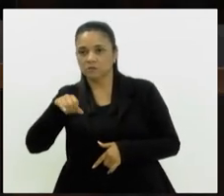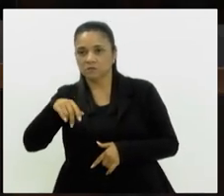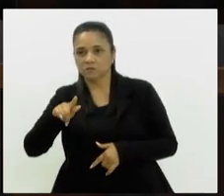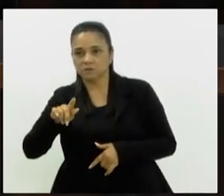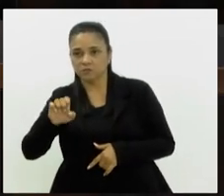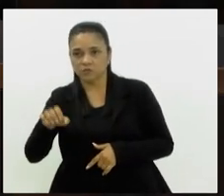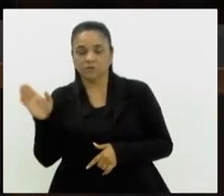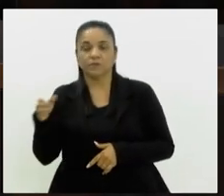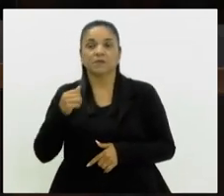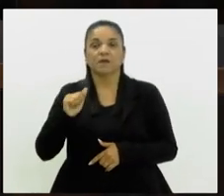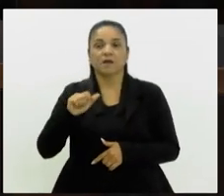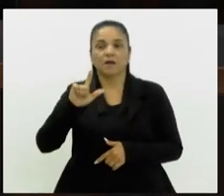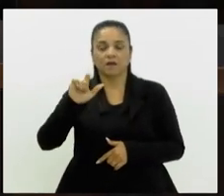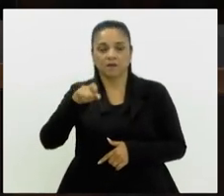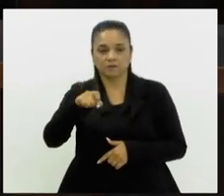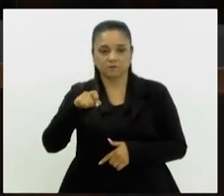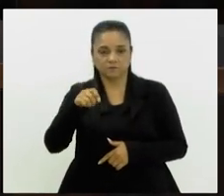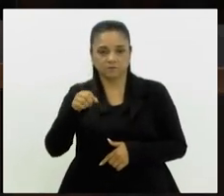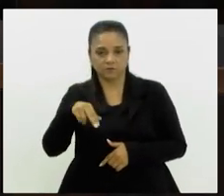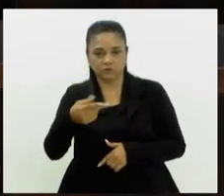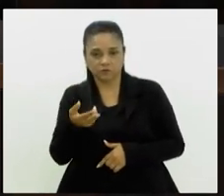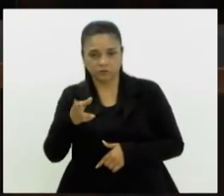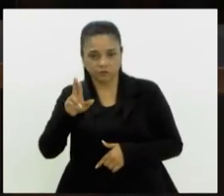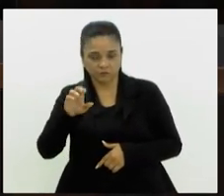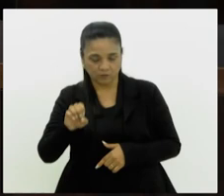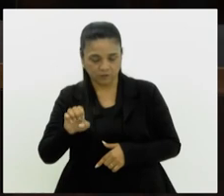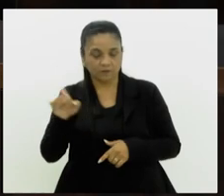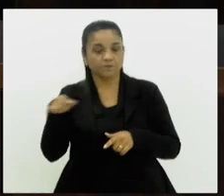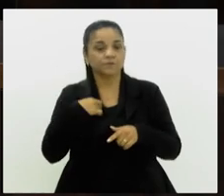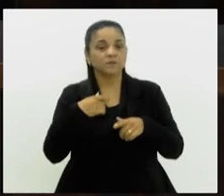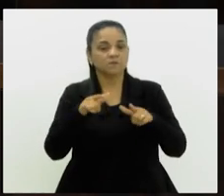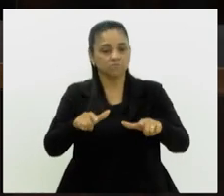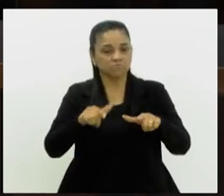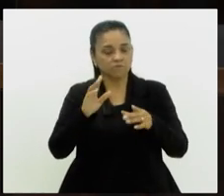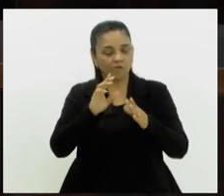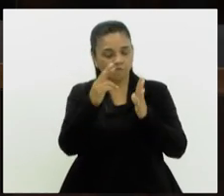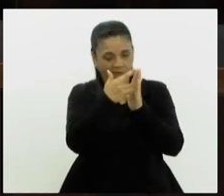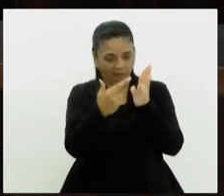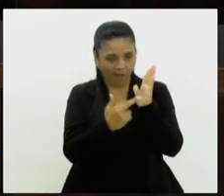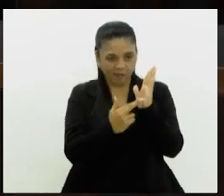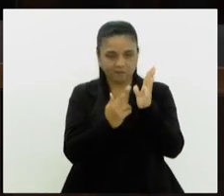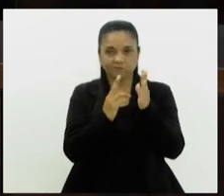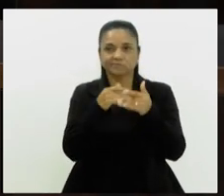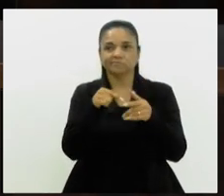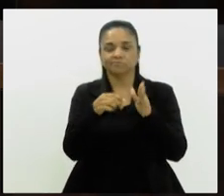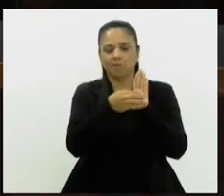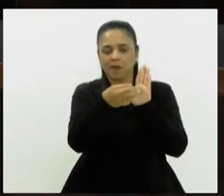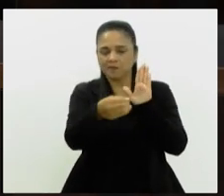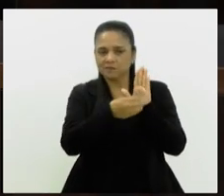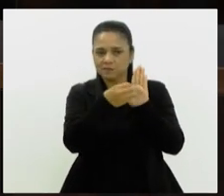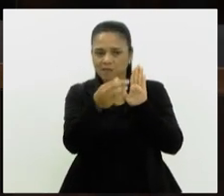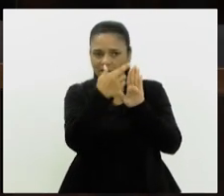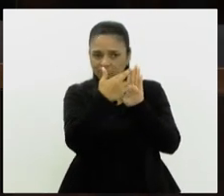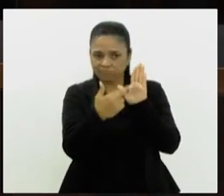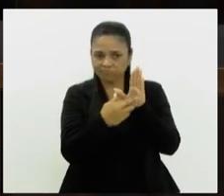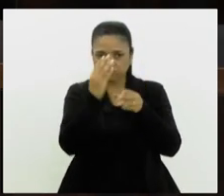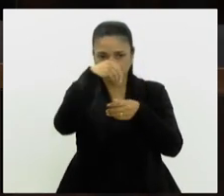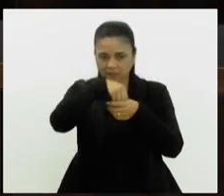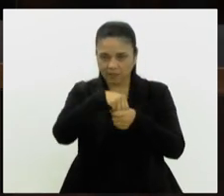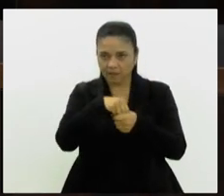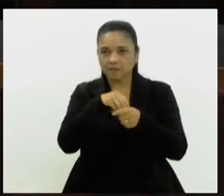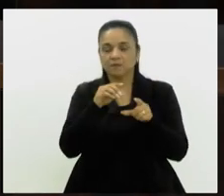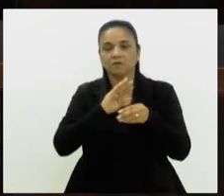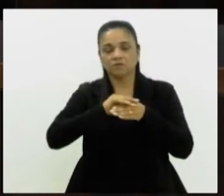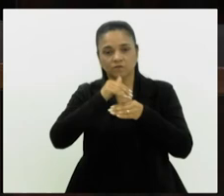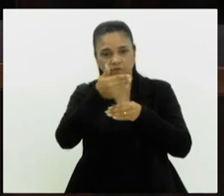de parecer da Comissão de Normas Internas e Proposições Externas. Para emitir parecer,